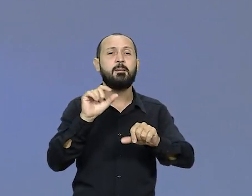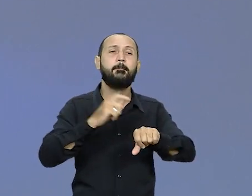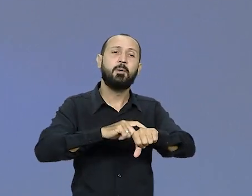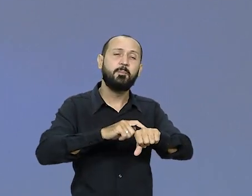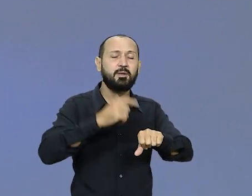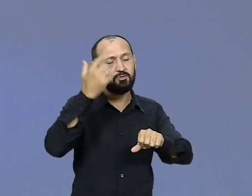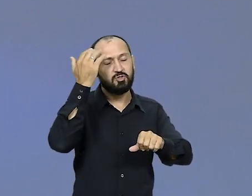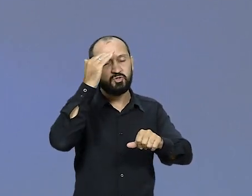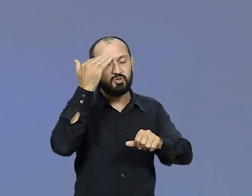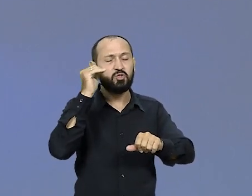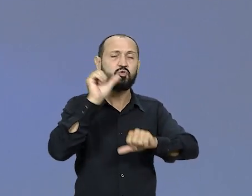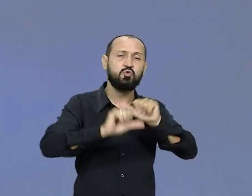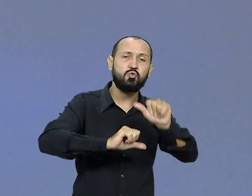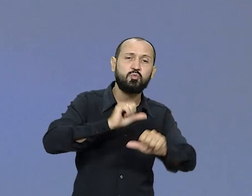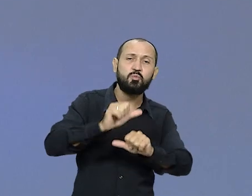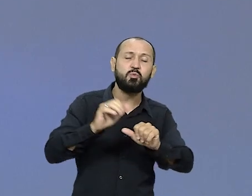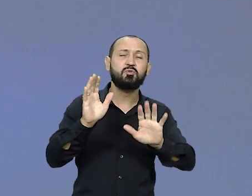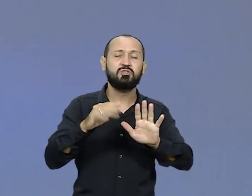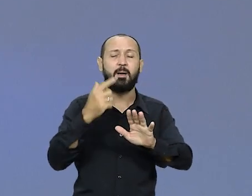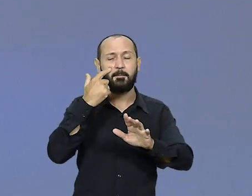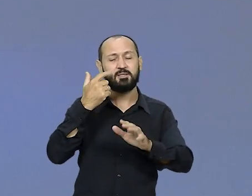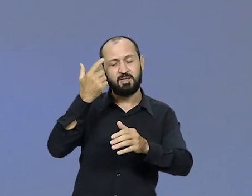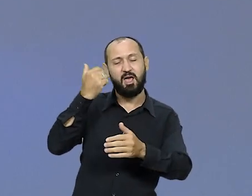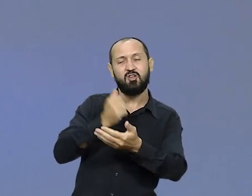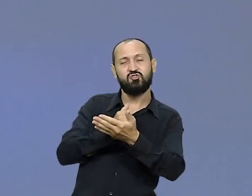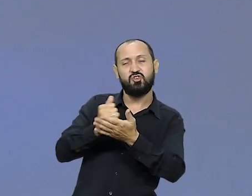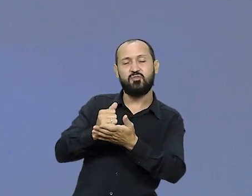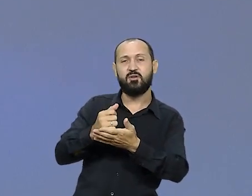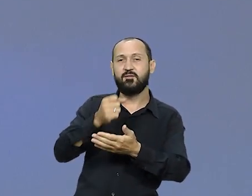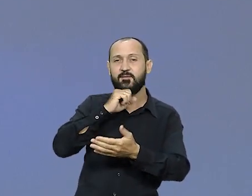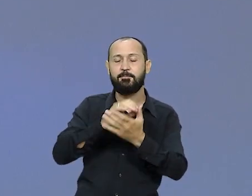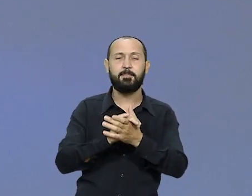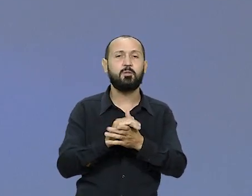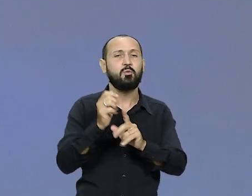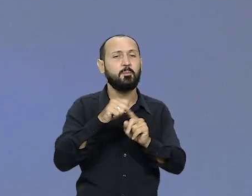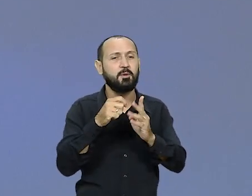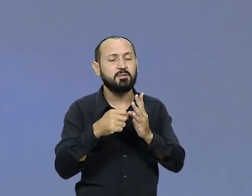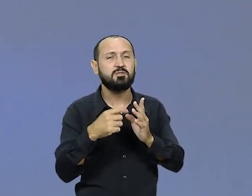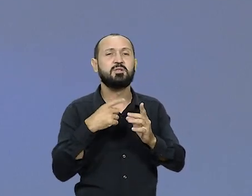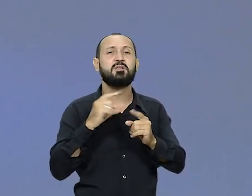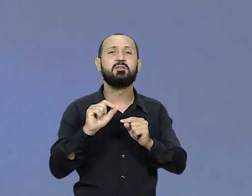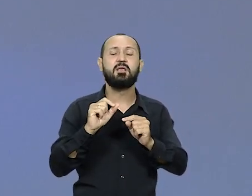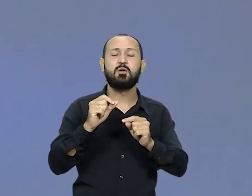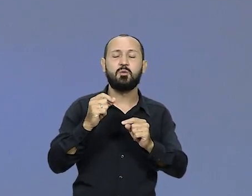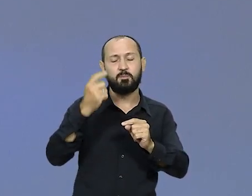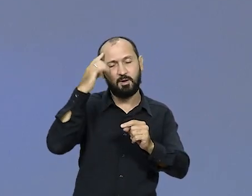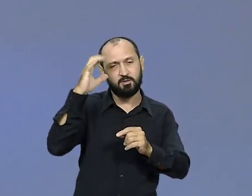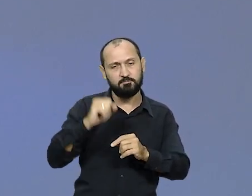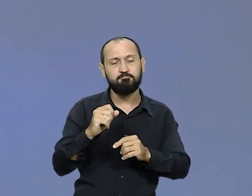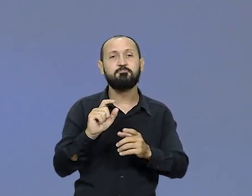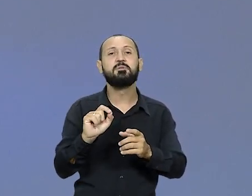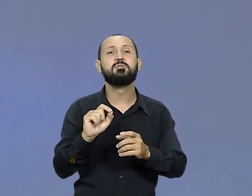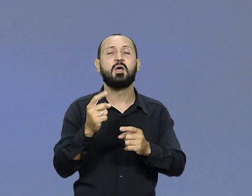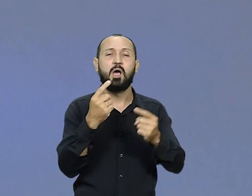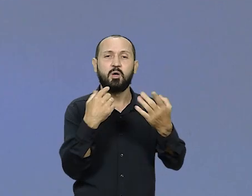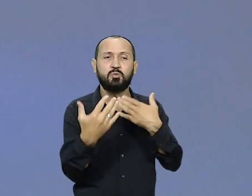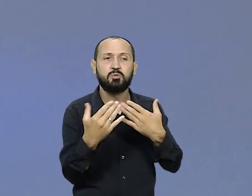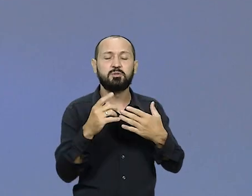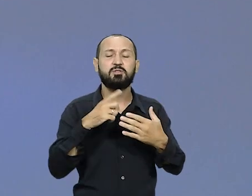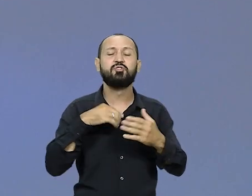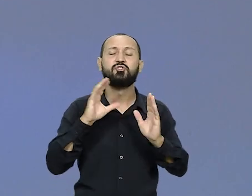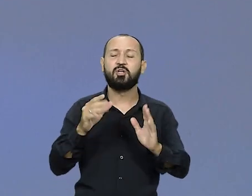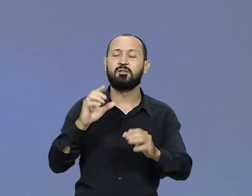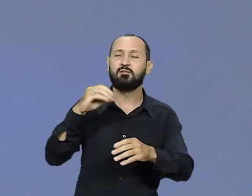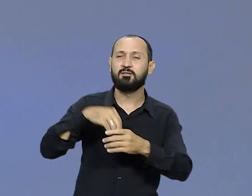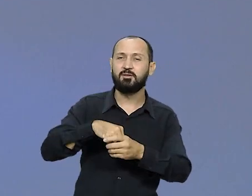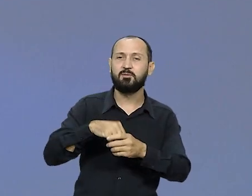decisões reformadoras de entendimentos já ultrapassados. Todo mês a gente vem e traz uma discussão dessa aqui. Exemplos disso são as